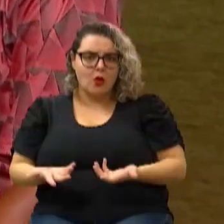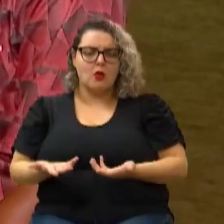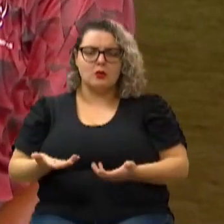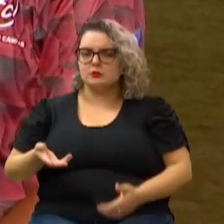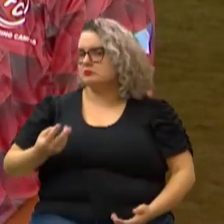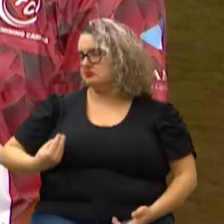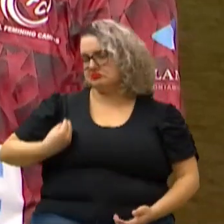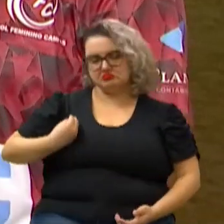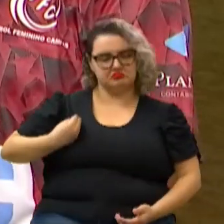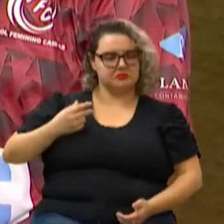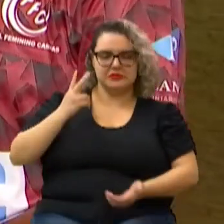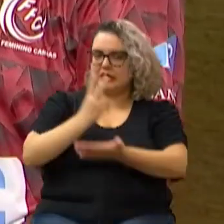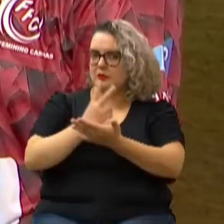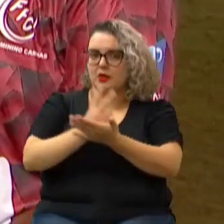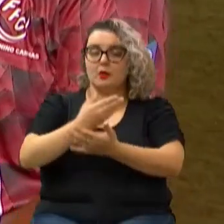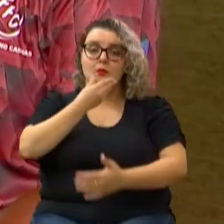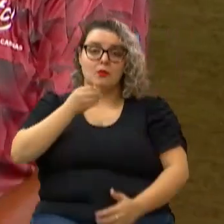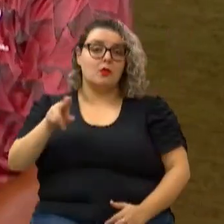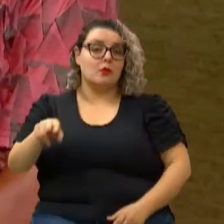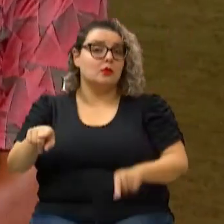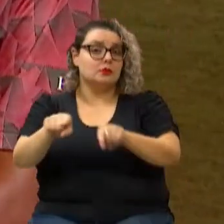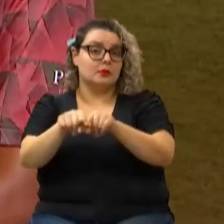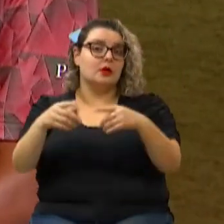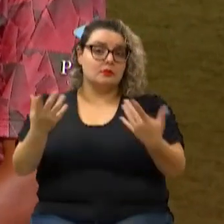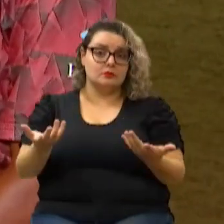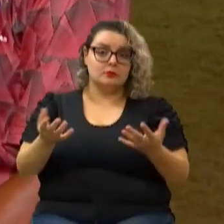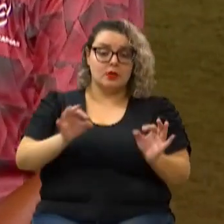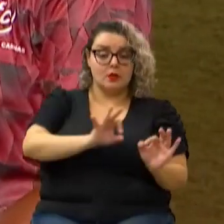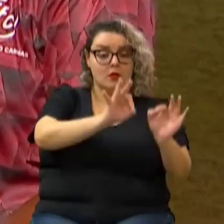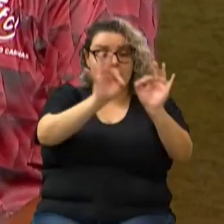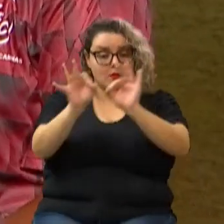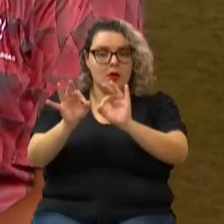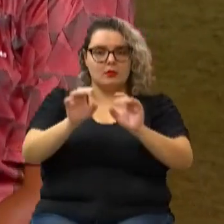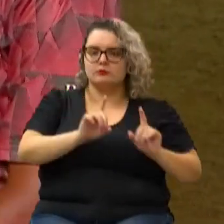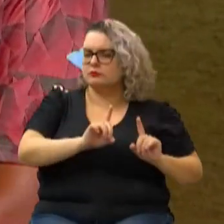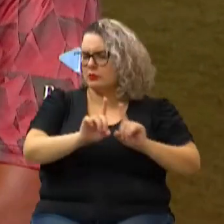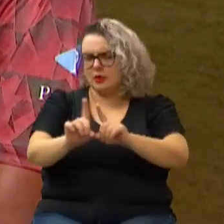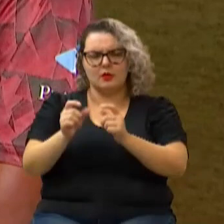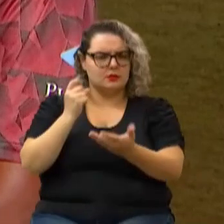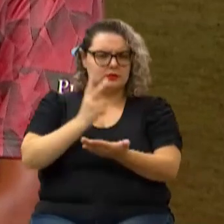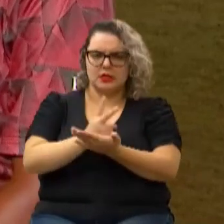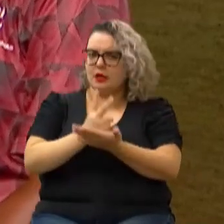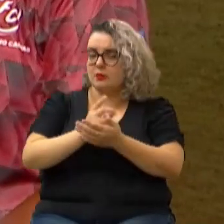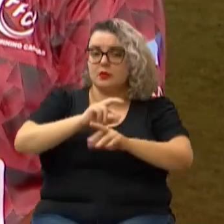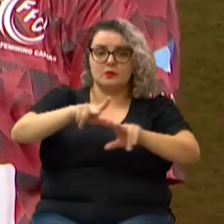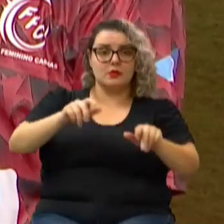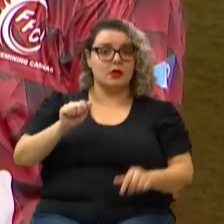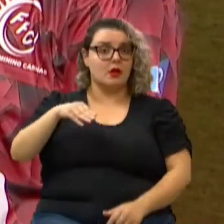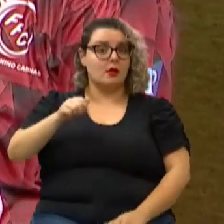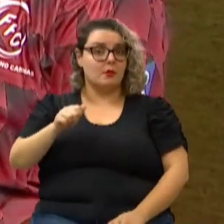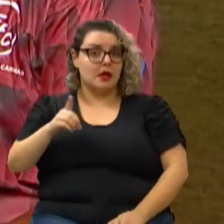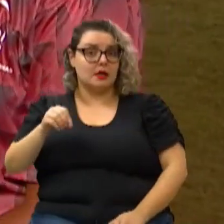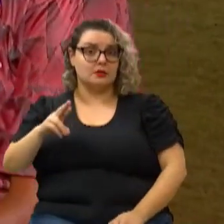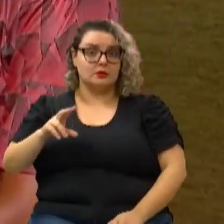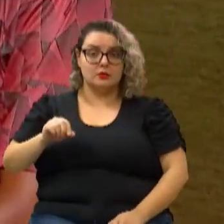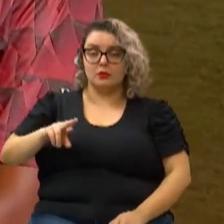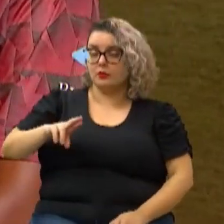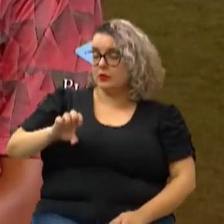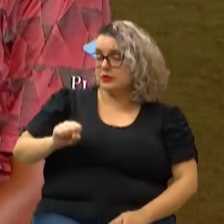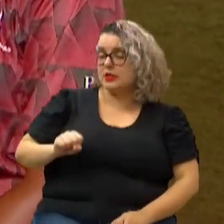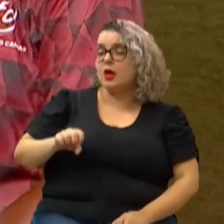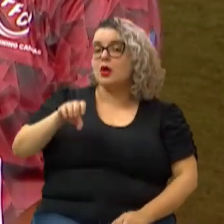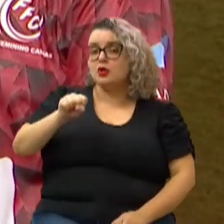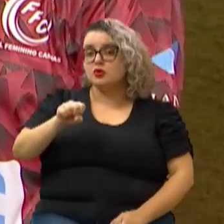futebol, que eles sempre viveram futebol, meu irmão também. Então eu acompanhava muito eles me levavam para muitos amadores,